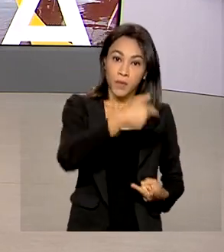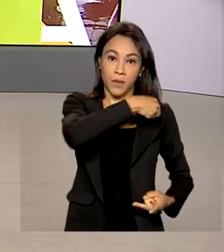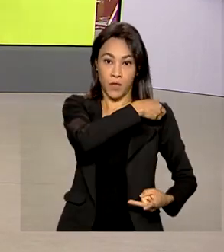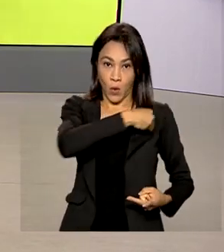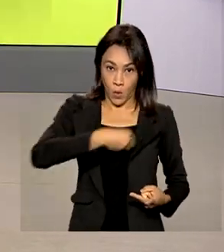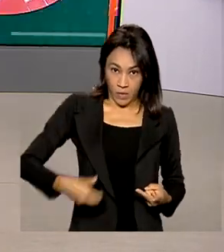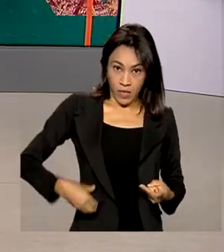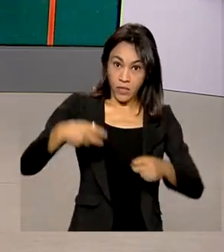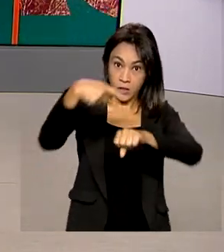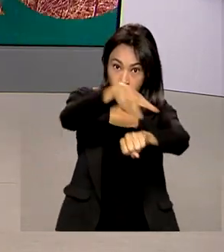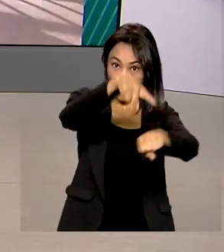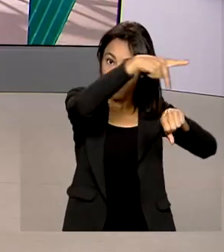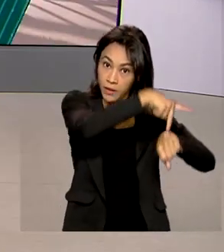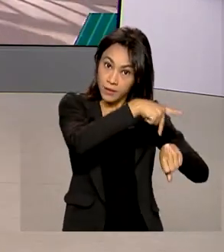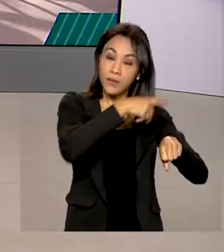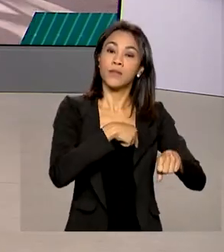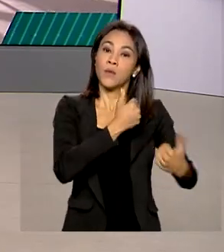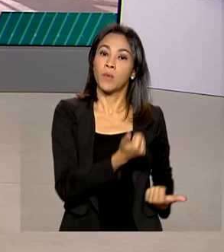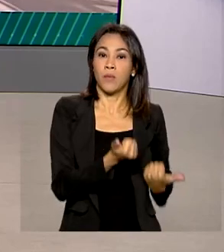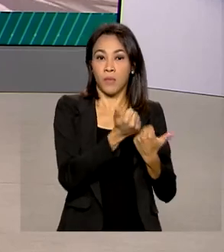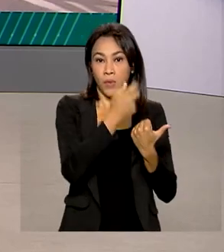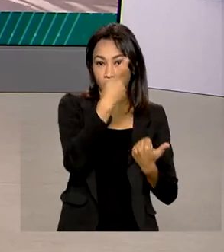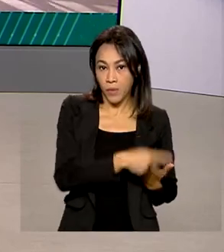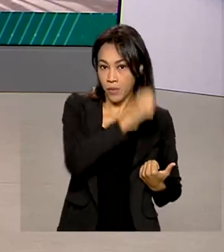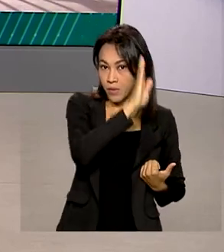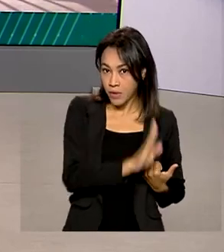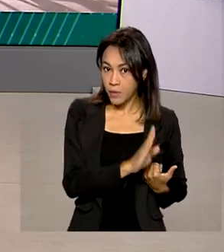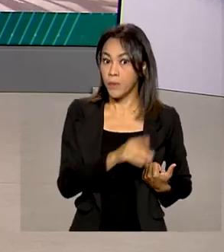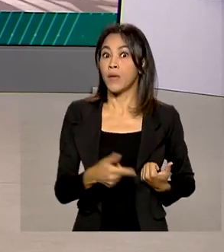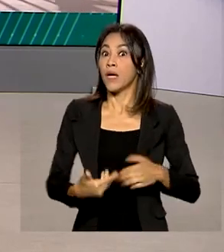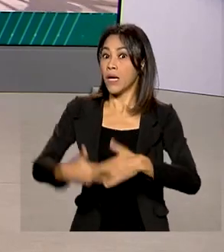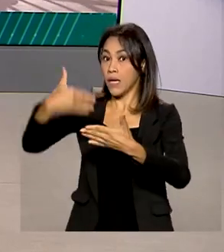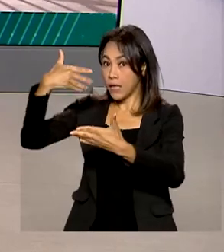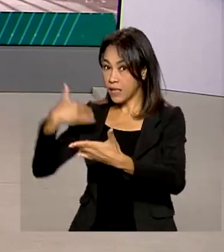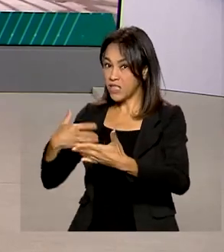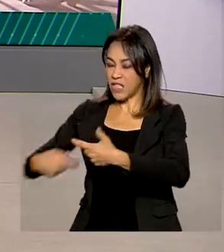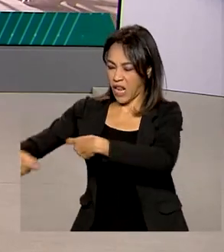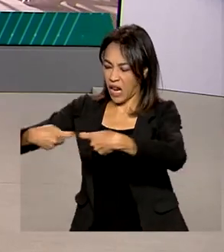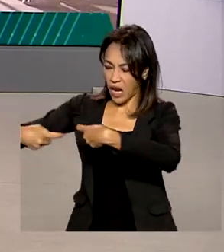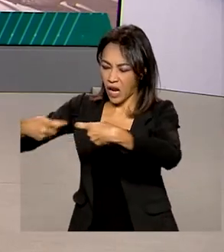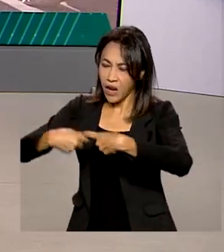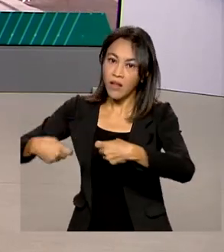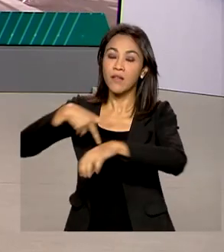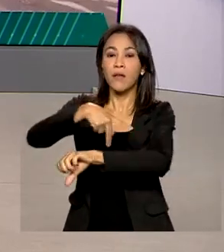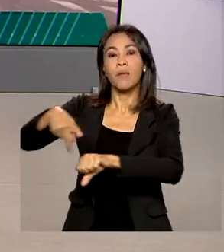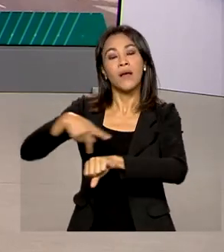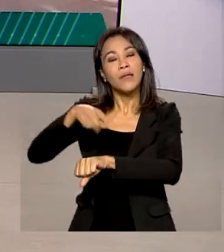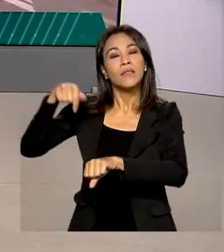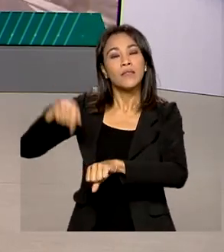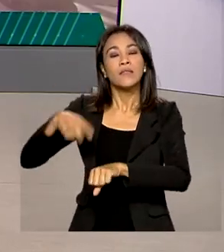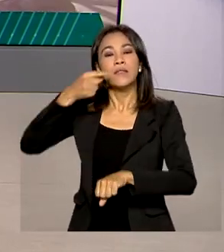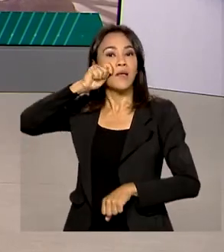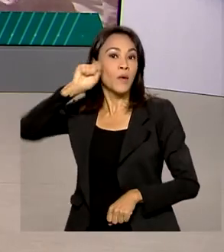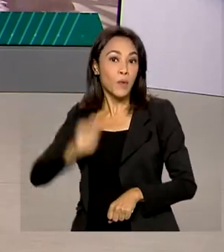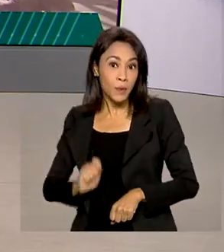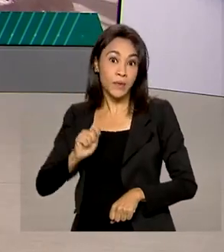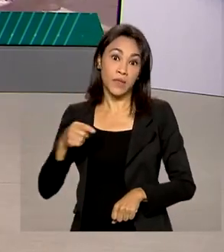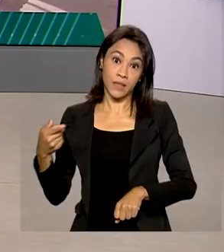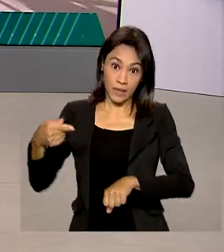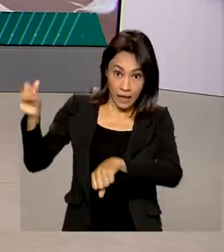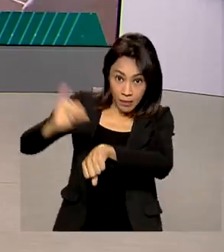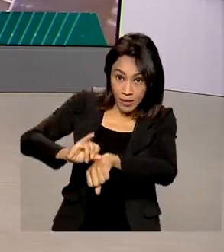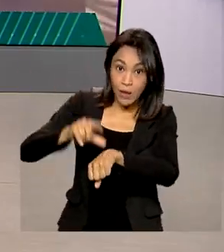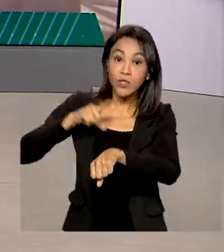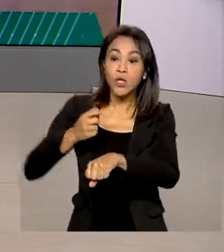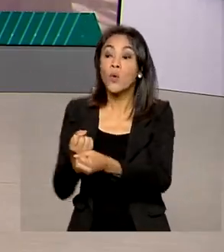Relações Exteriores do Brasil. Antes do conflito com a Rússia, a embaixada do Brasil em Kiev, capital da Ucrânia, contabilizava